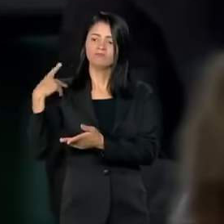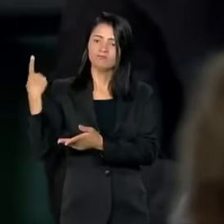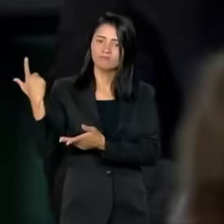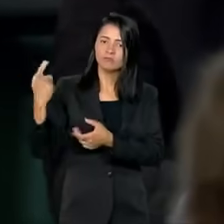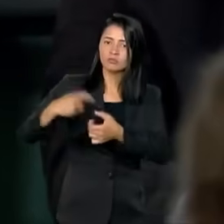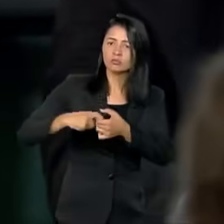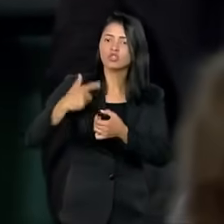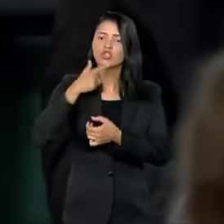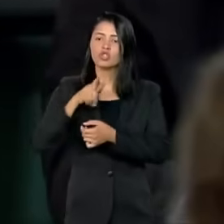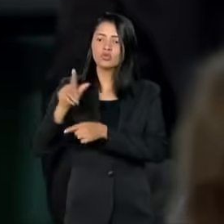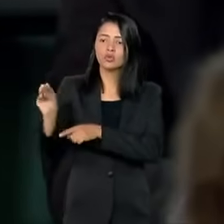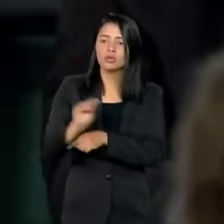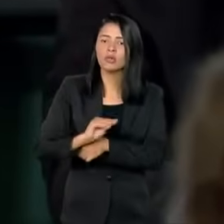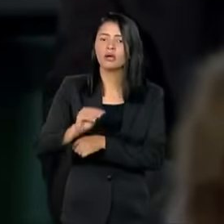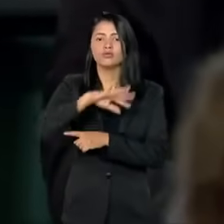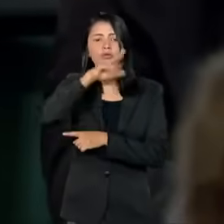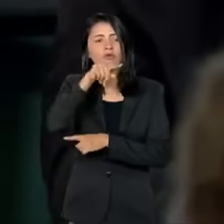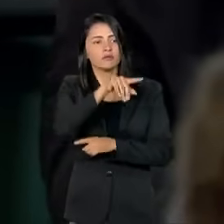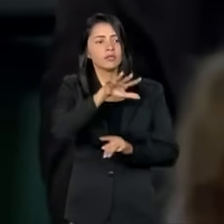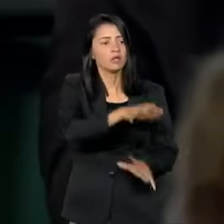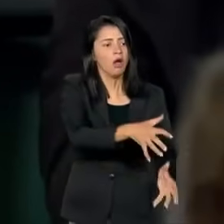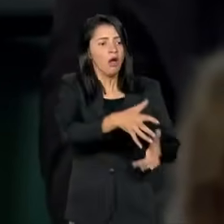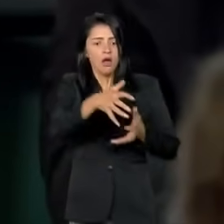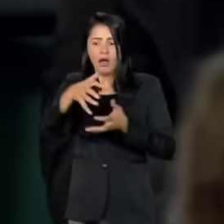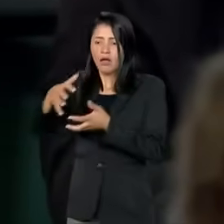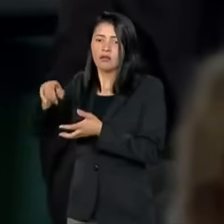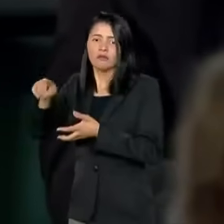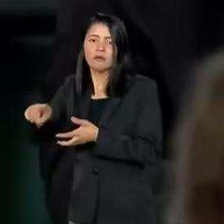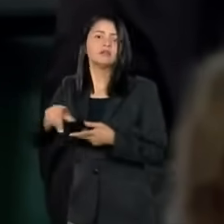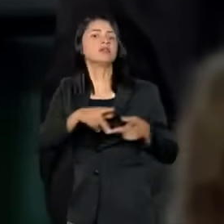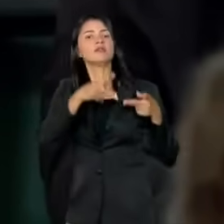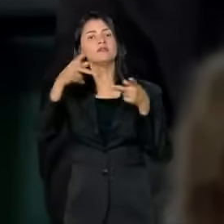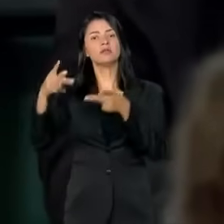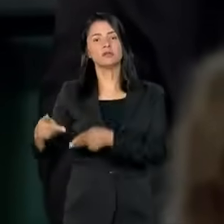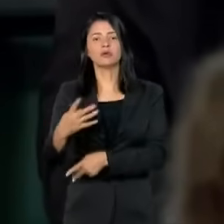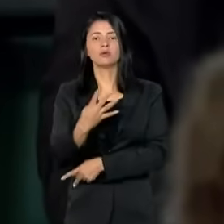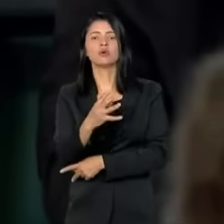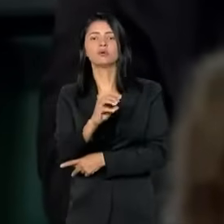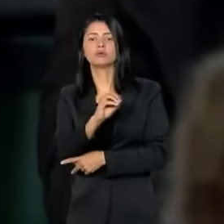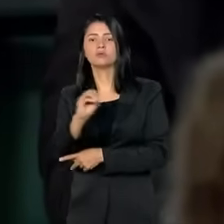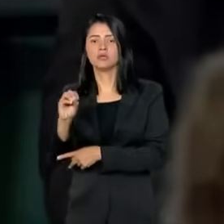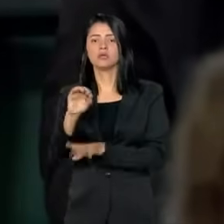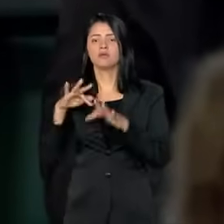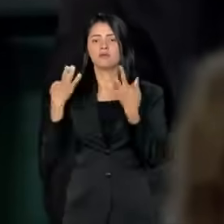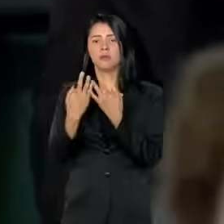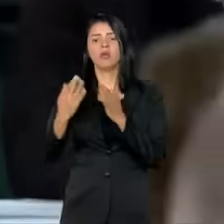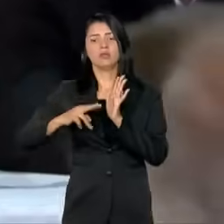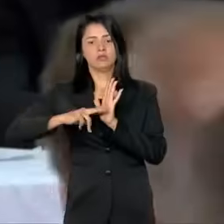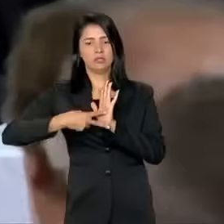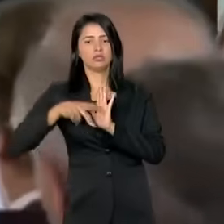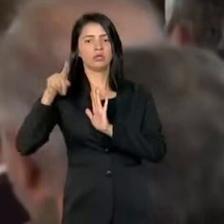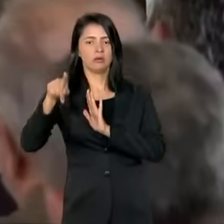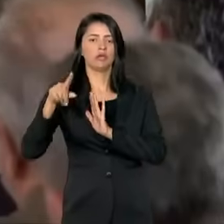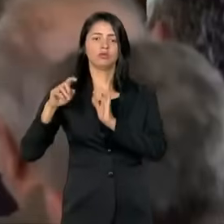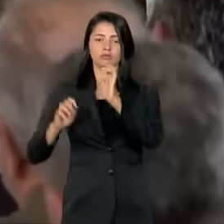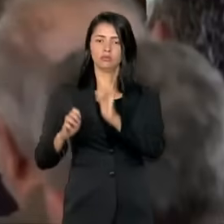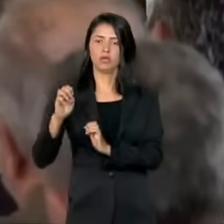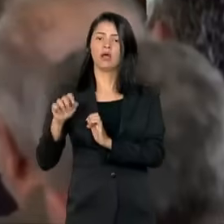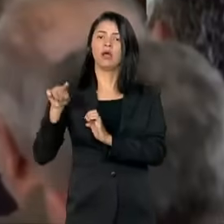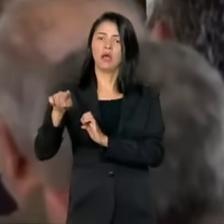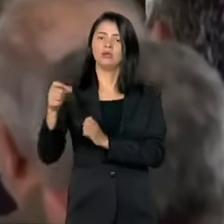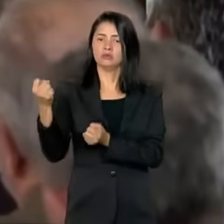de animais que vocês estão resgatando, e ela foi visitar 400 famílias do Sindicato dos Metalúrgicos de Canoas.